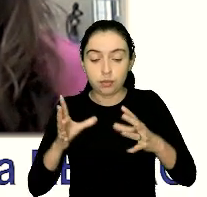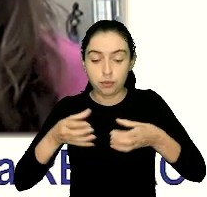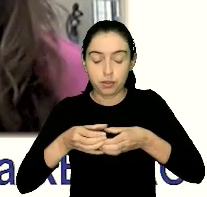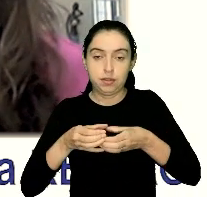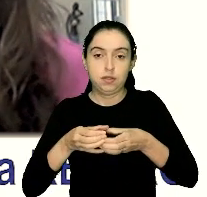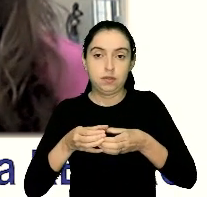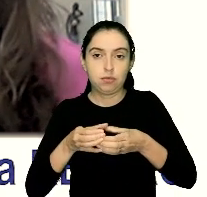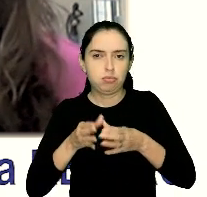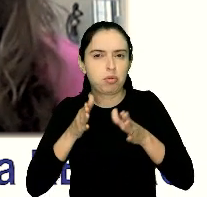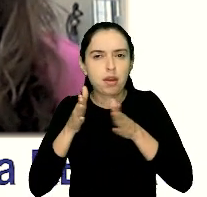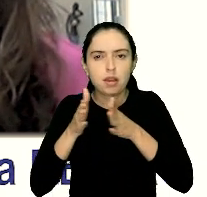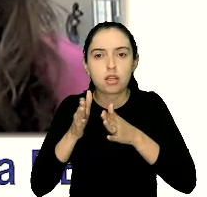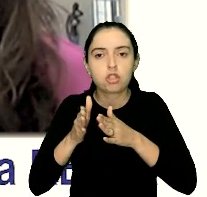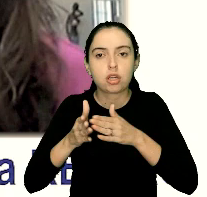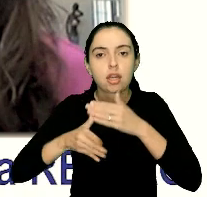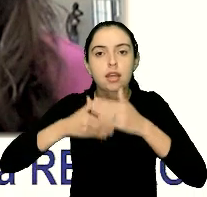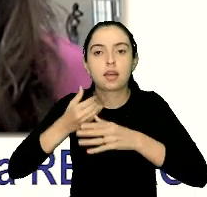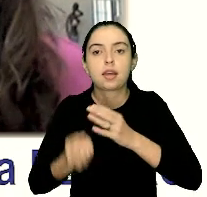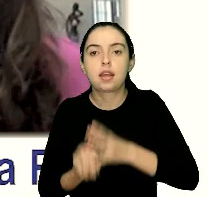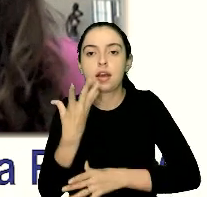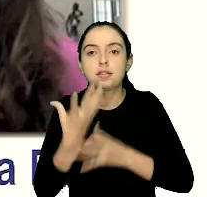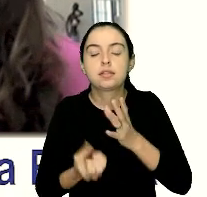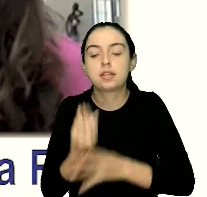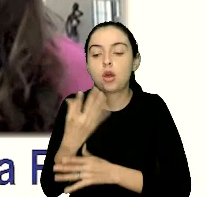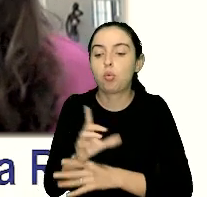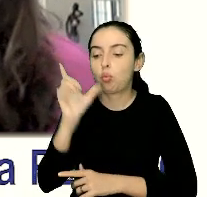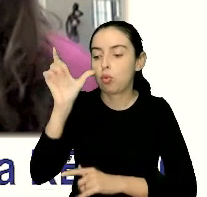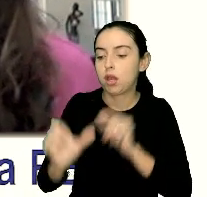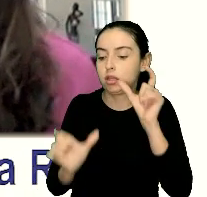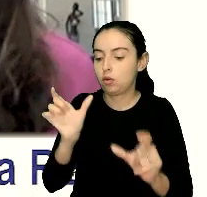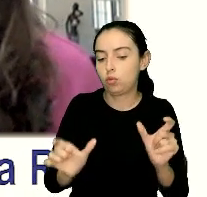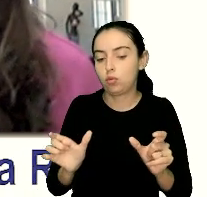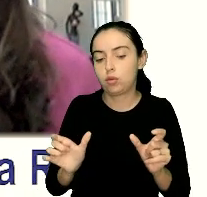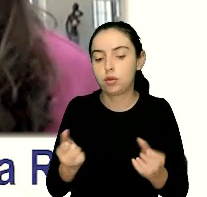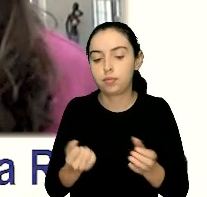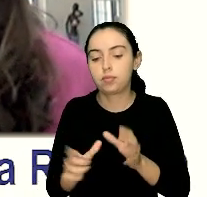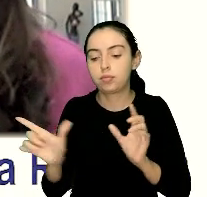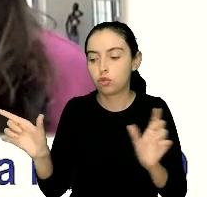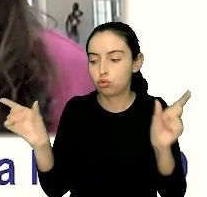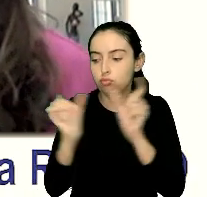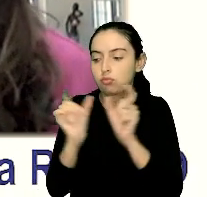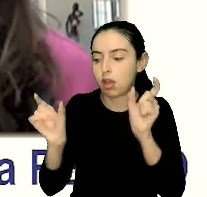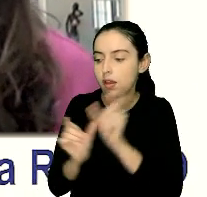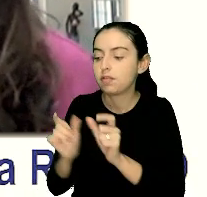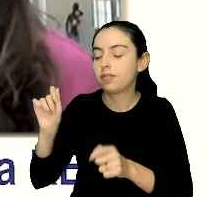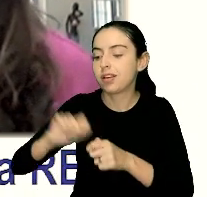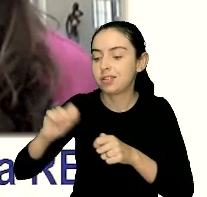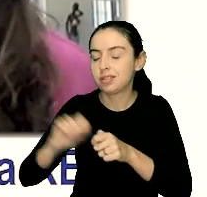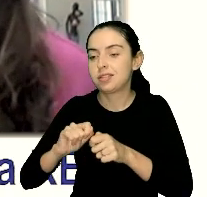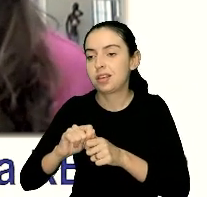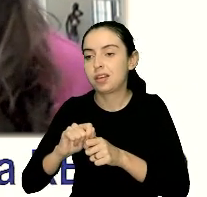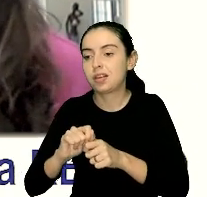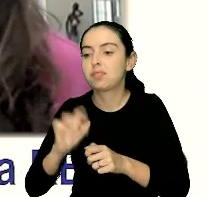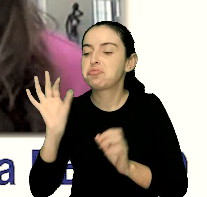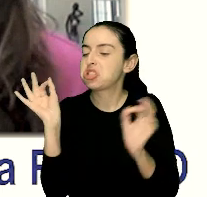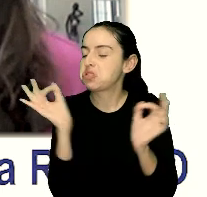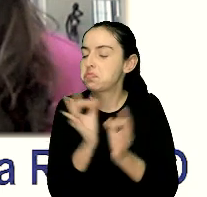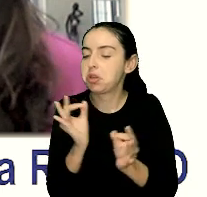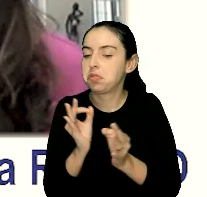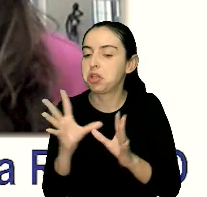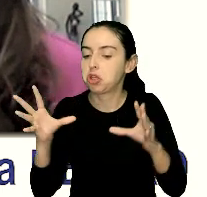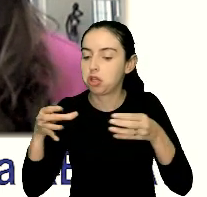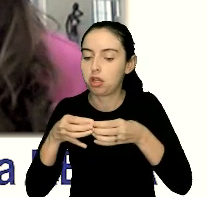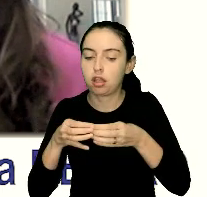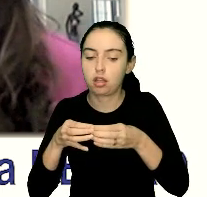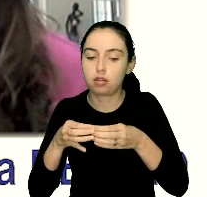em que cada um comporia uma peça que teria que atuar perfeitamente dentro de uma engrenagem e, caso